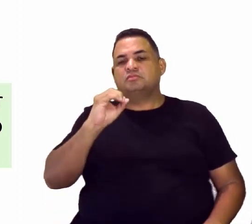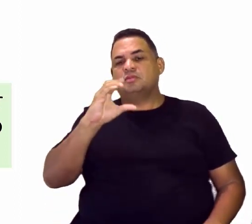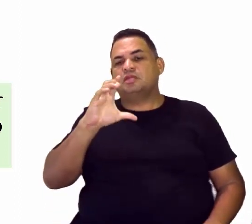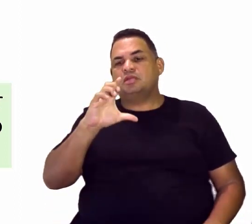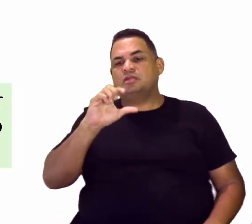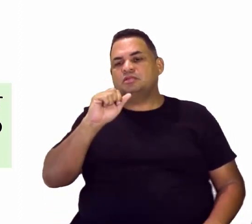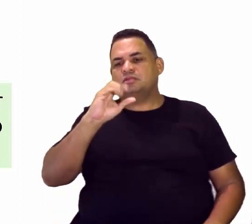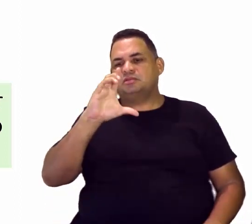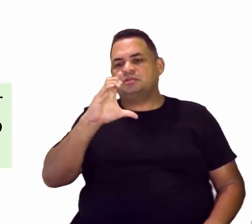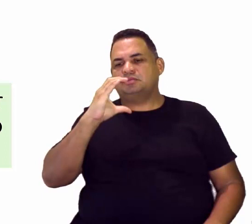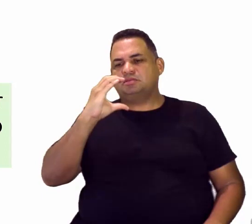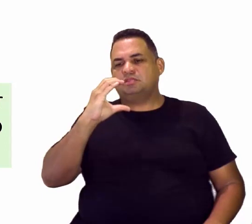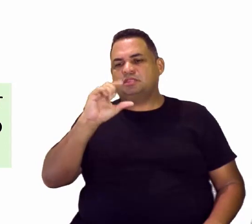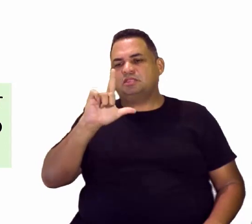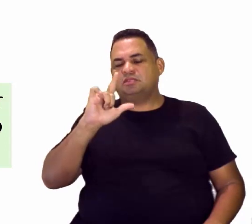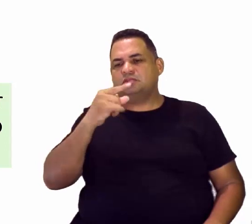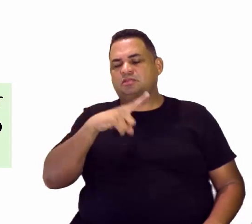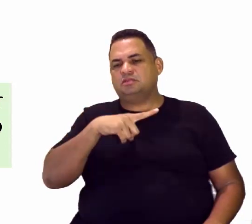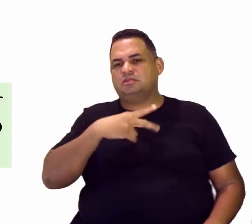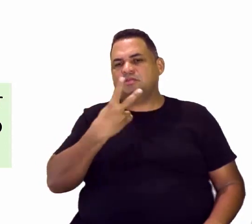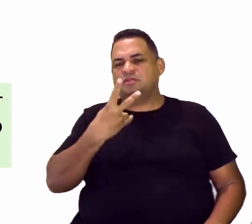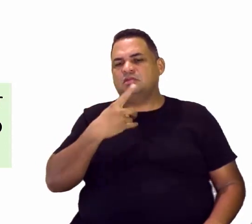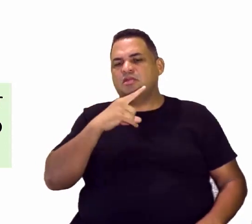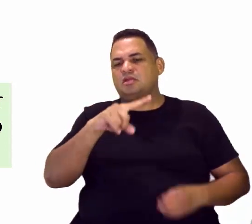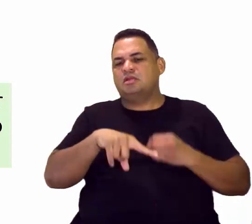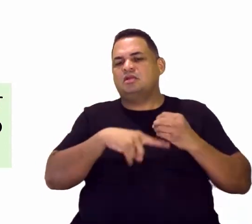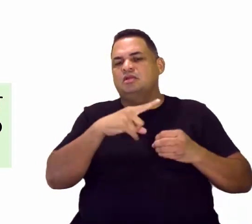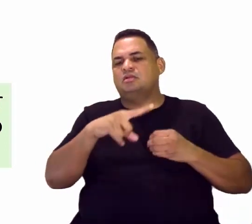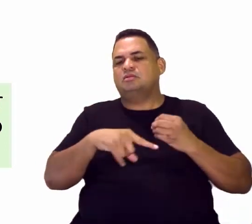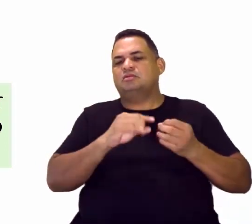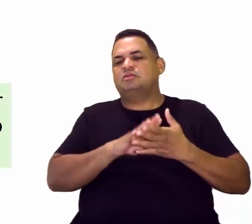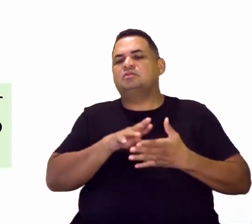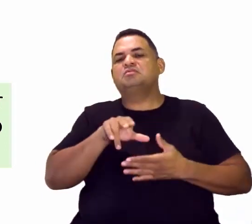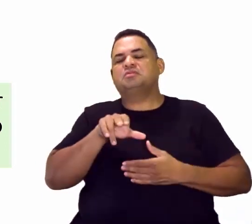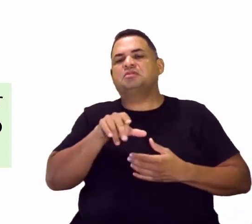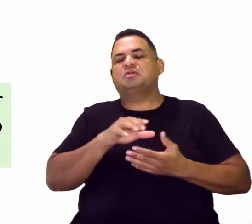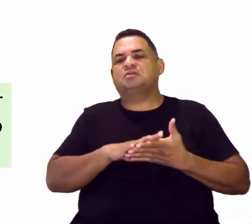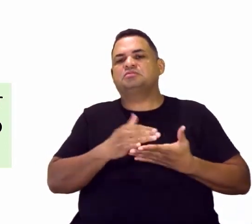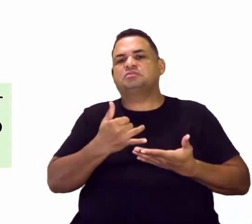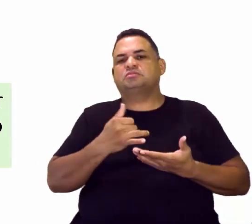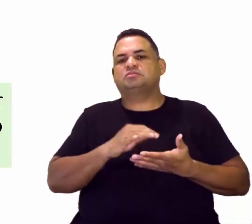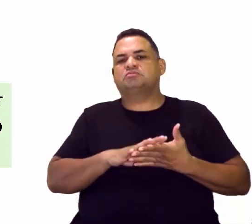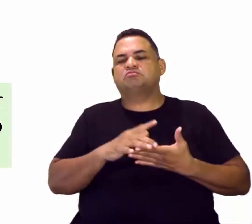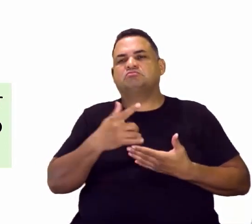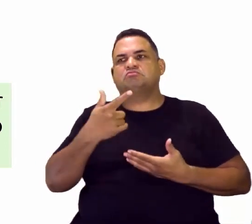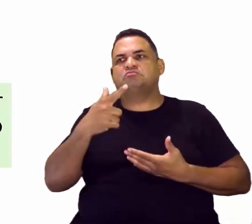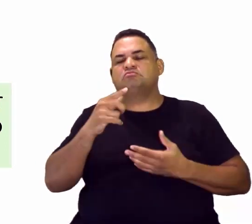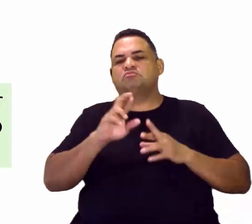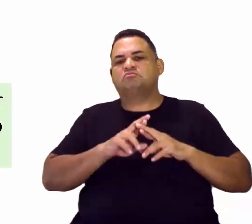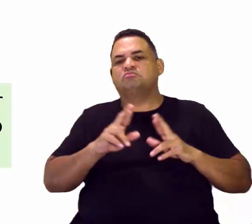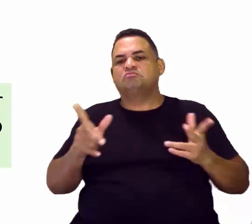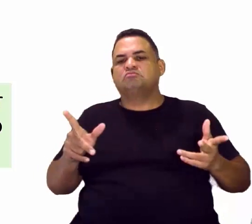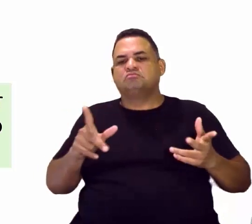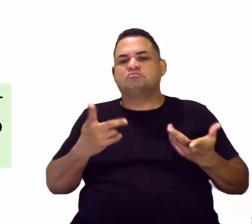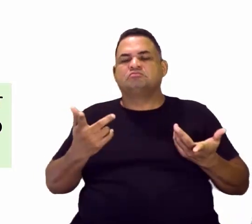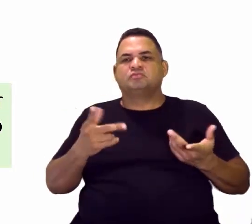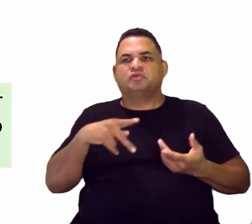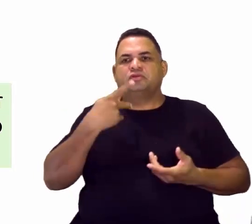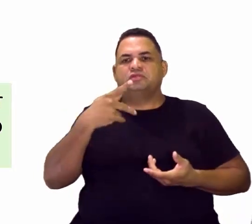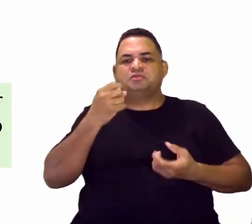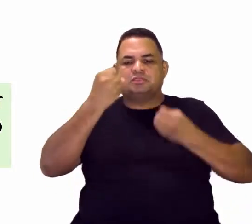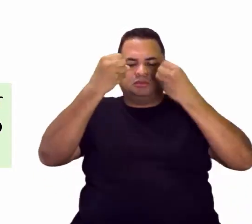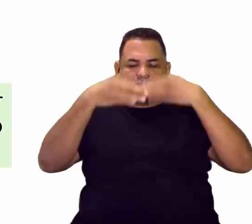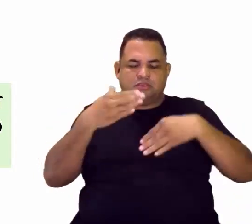o Cl2, ele é formado por átomos que têm a mesma eletronegatividade, a gente não vai ter aquela diferença de carga que a gente já falou na